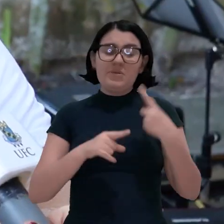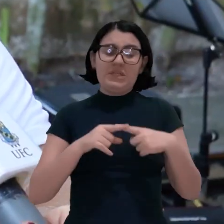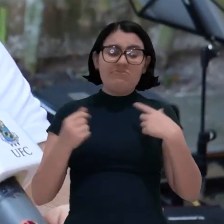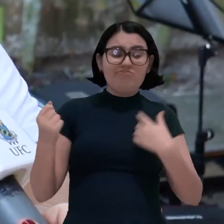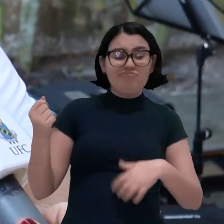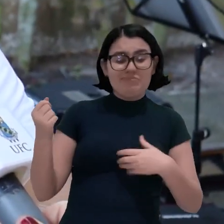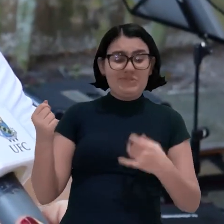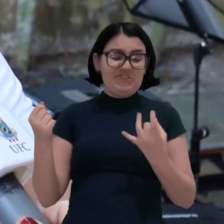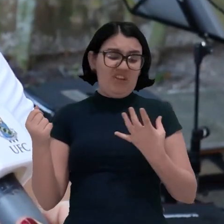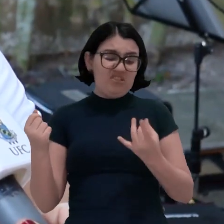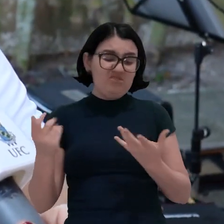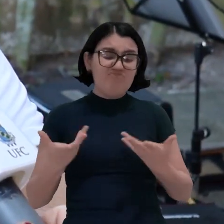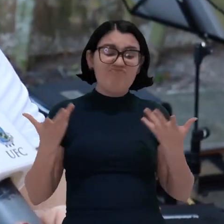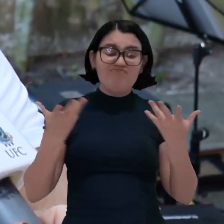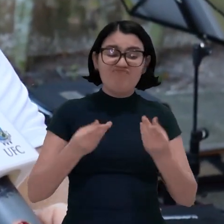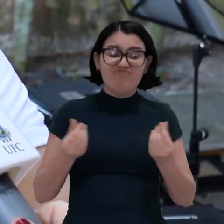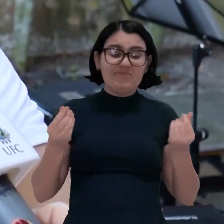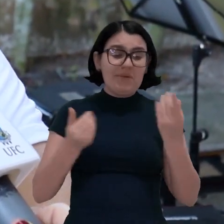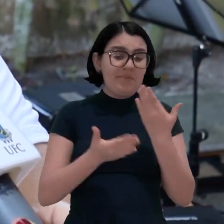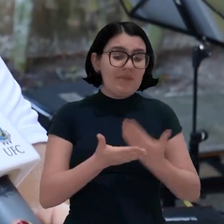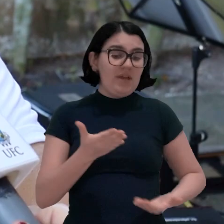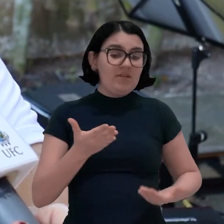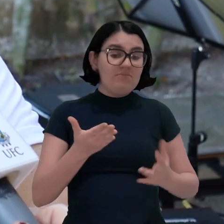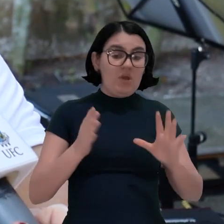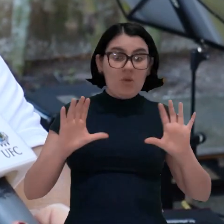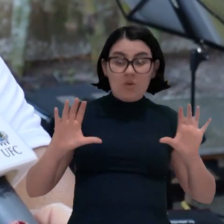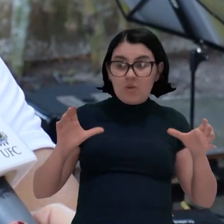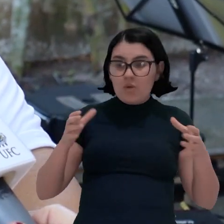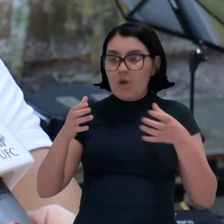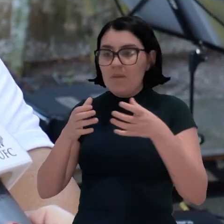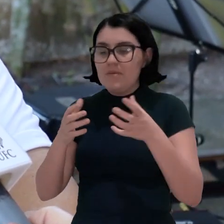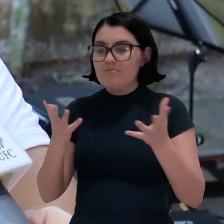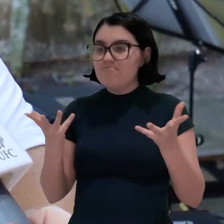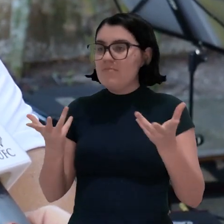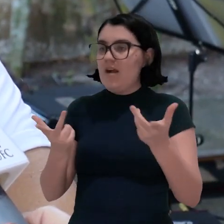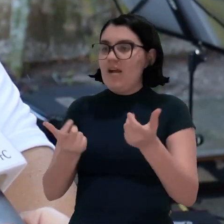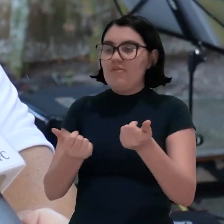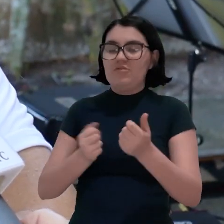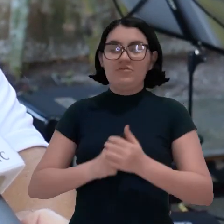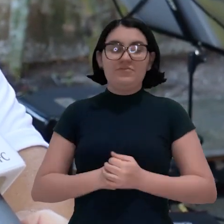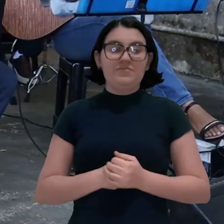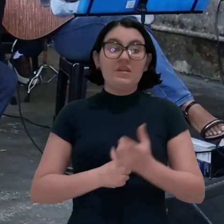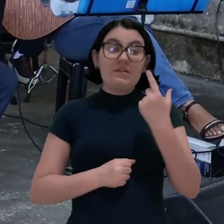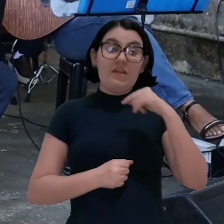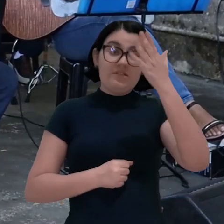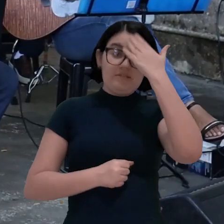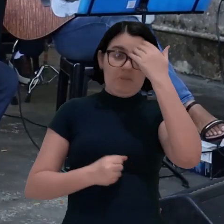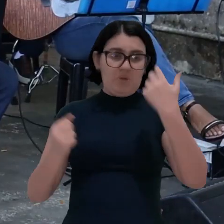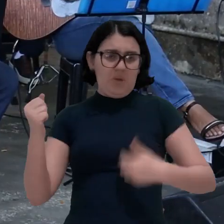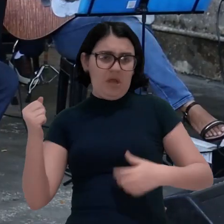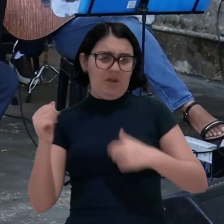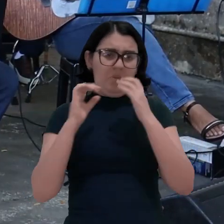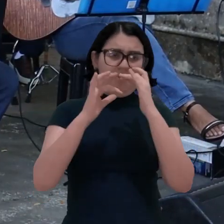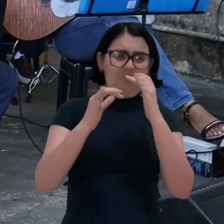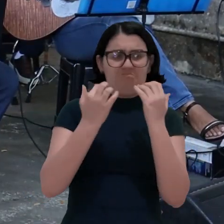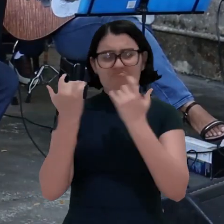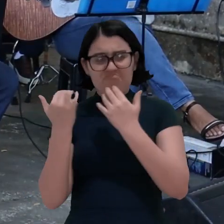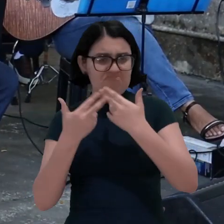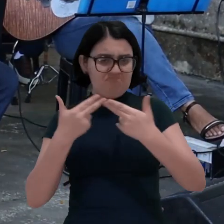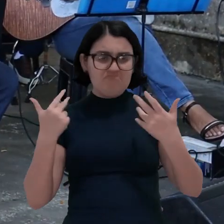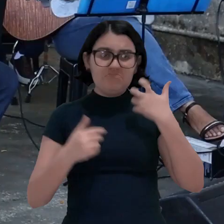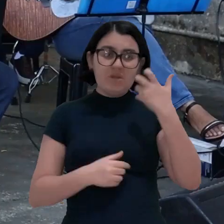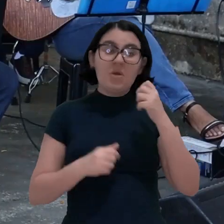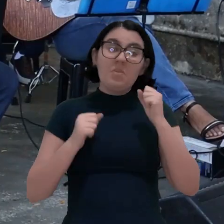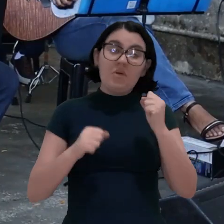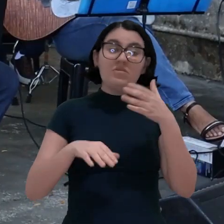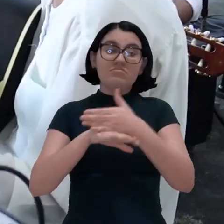Tocar sozinha, a gente se perde um pouco, né? E tocar em conjunto é assim, uma coisa assim, fantástica. Quem souber tocar um instrumento pode